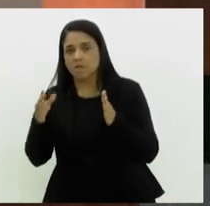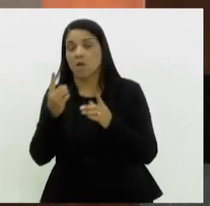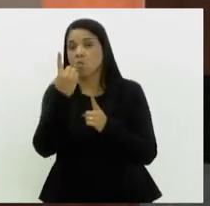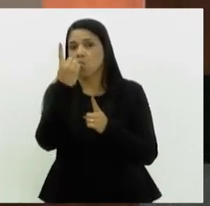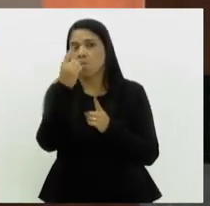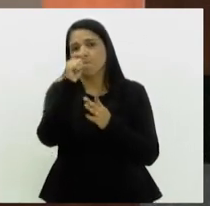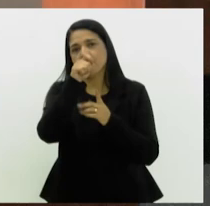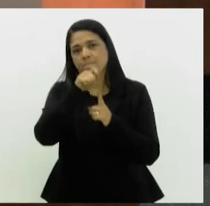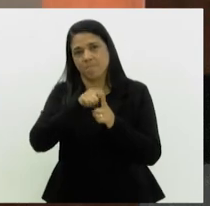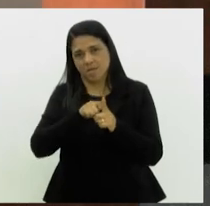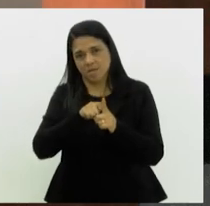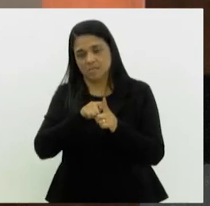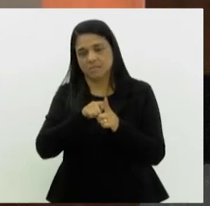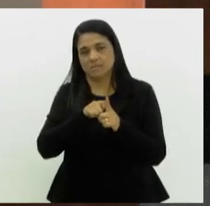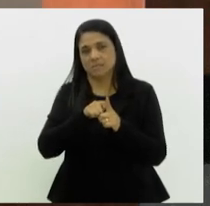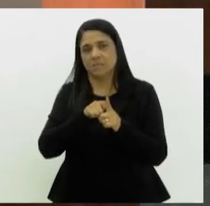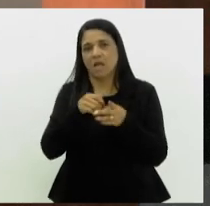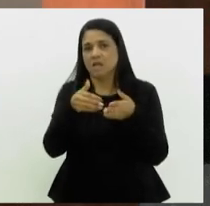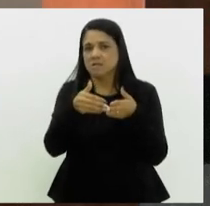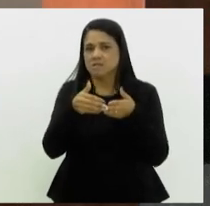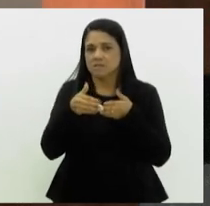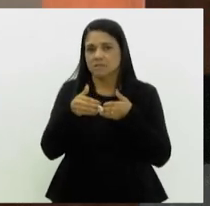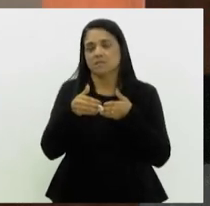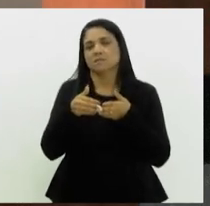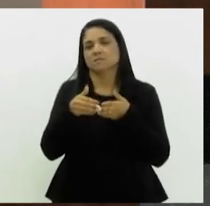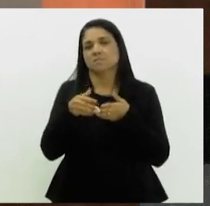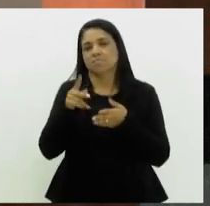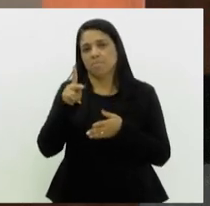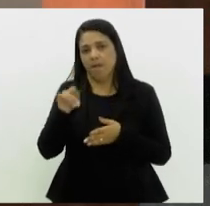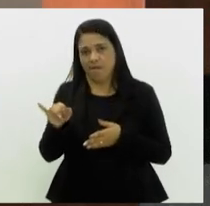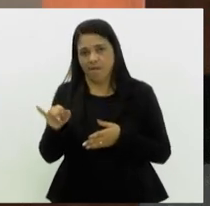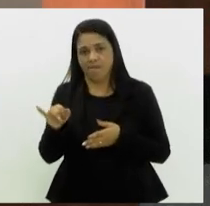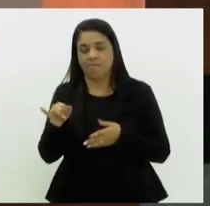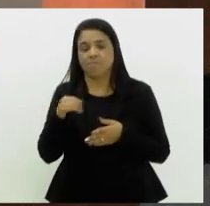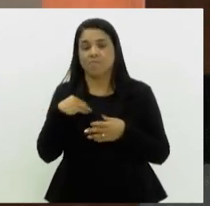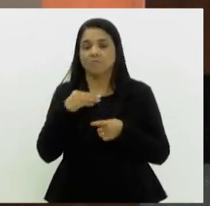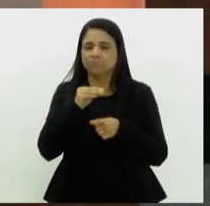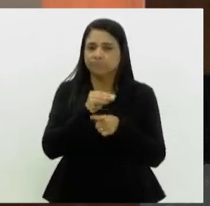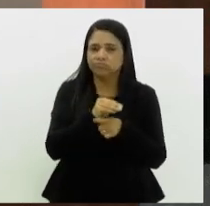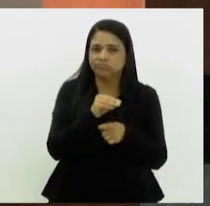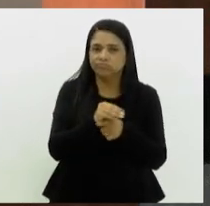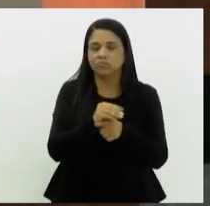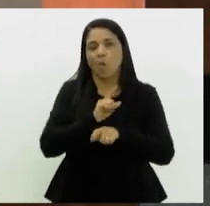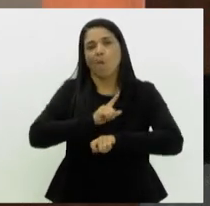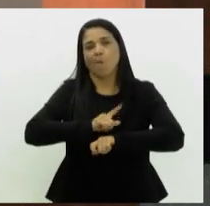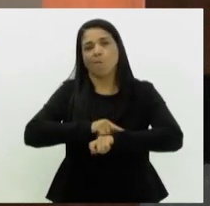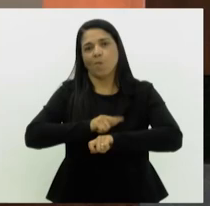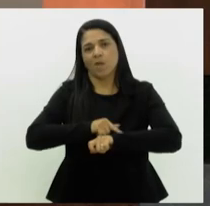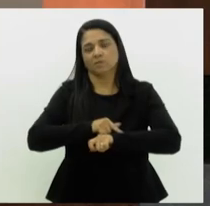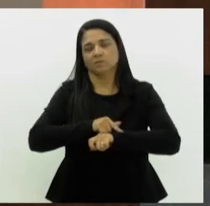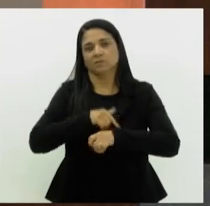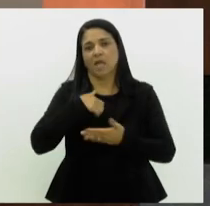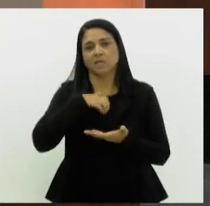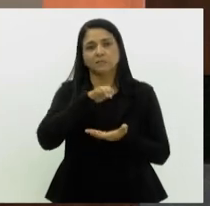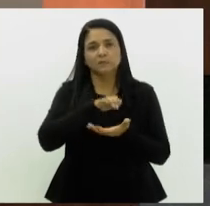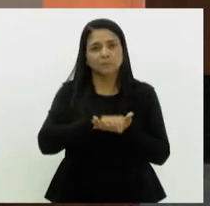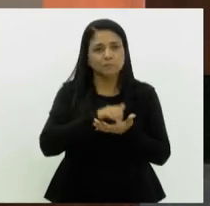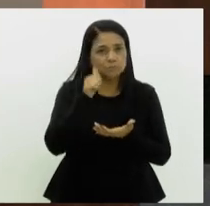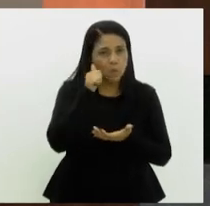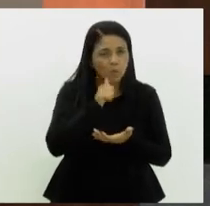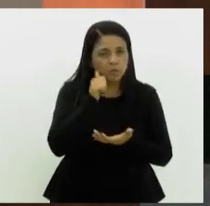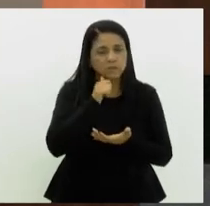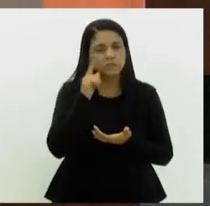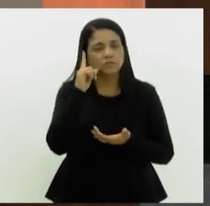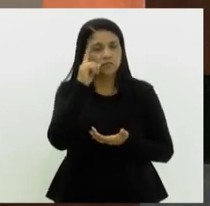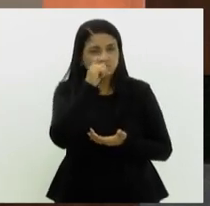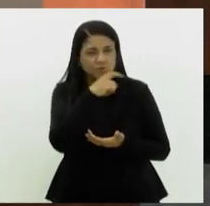1 mês para nos dedicarmos aos nossos filhos nesse momento onde a recuperação da mulher, inclusive, muitas vezes é muito duro,